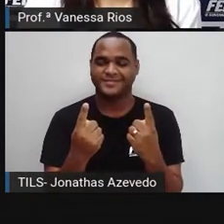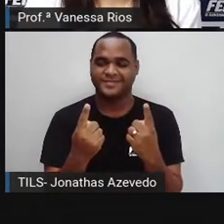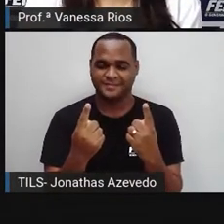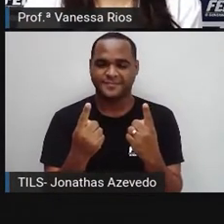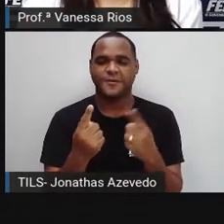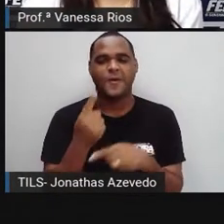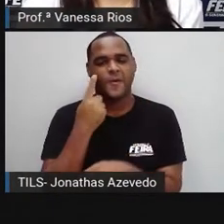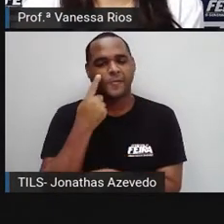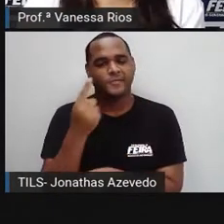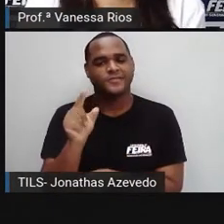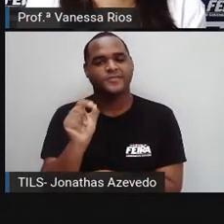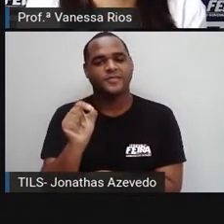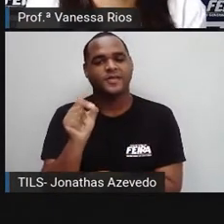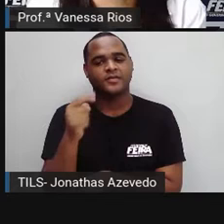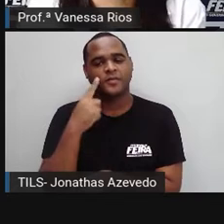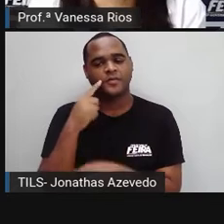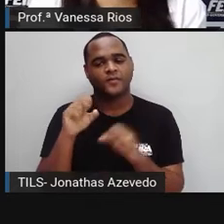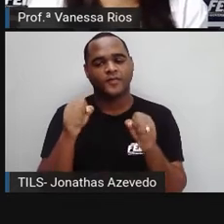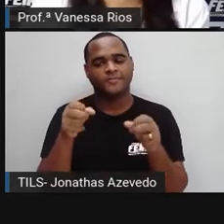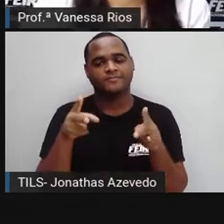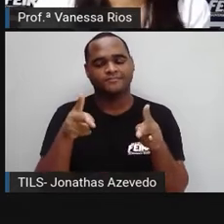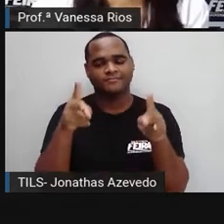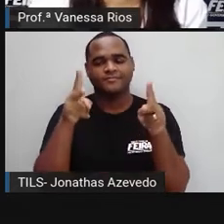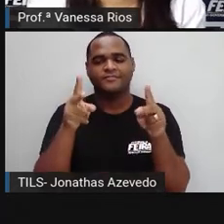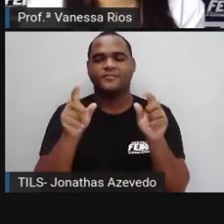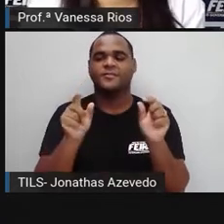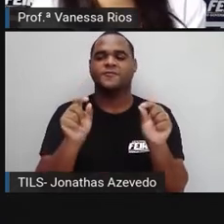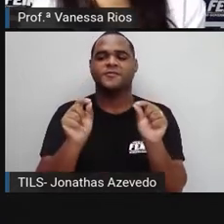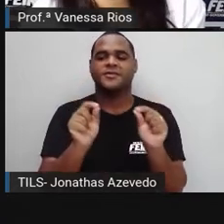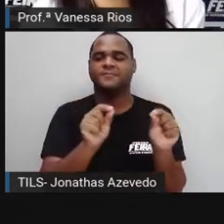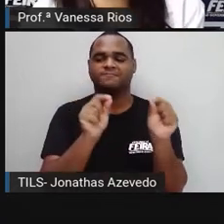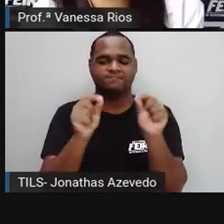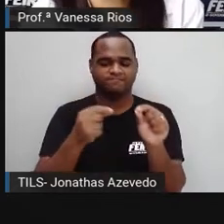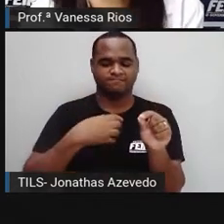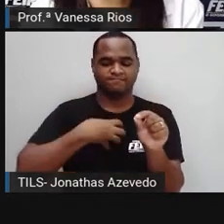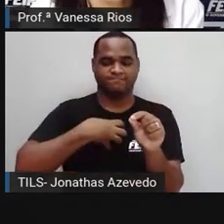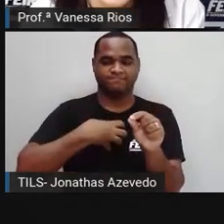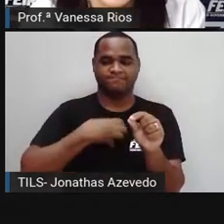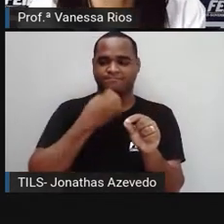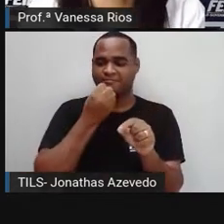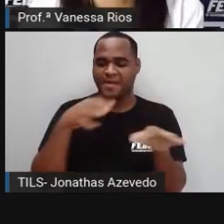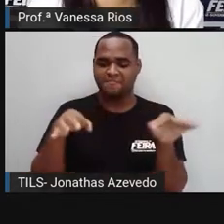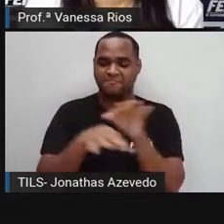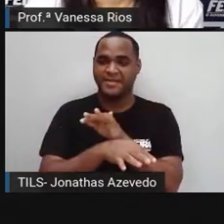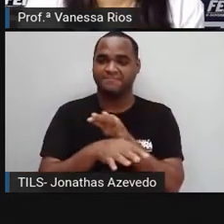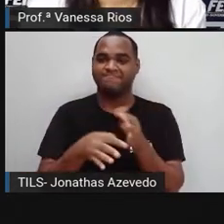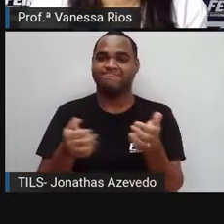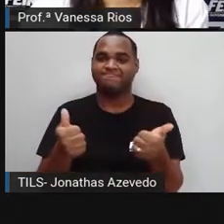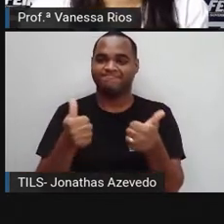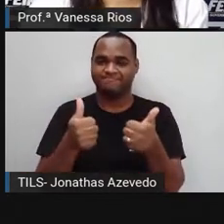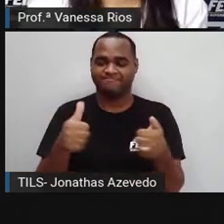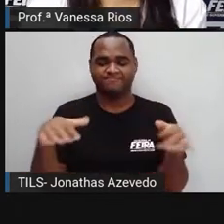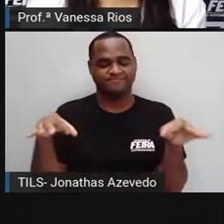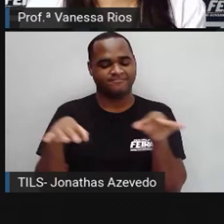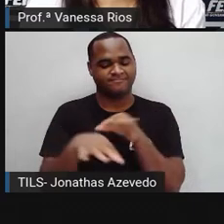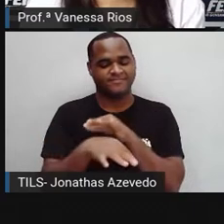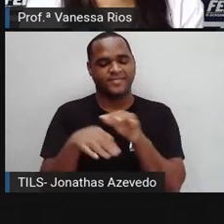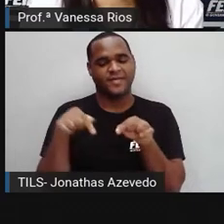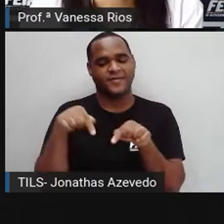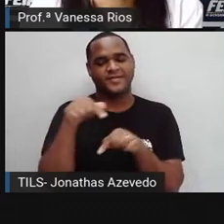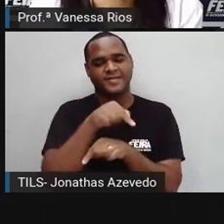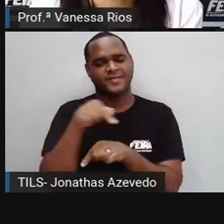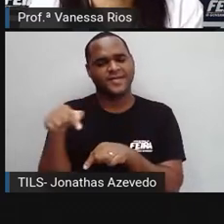Nós continuamos aí agora aí num sentimento de conclusão, não é? A nossa